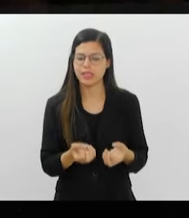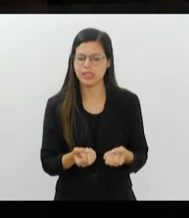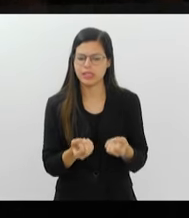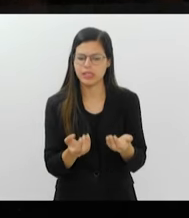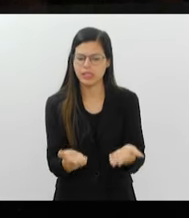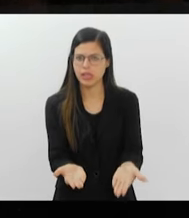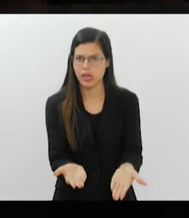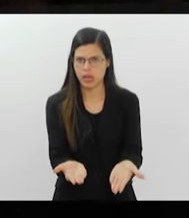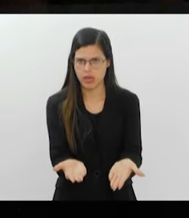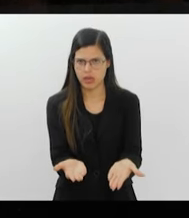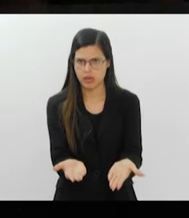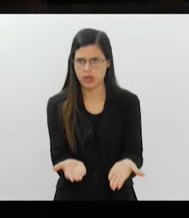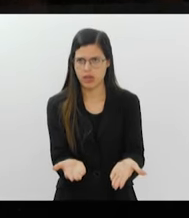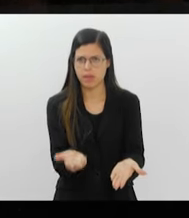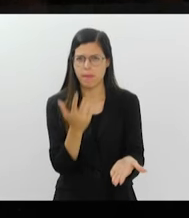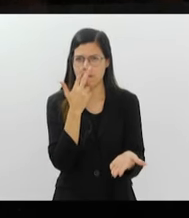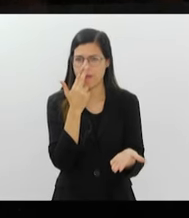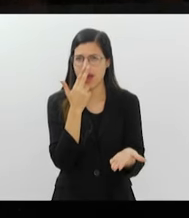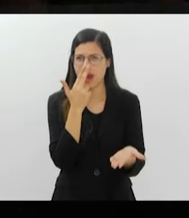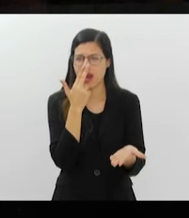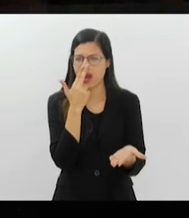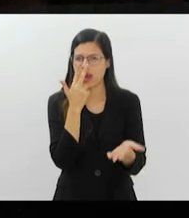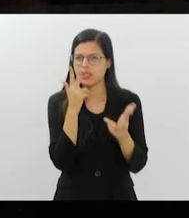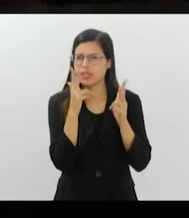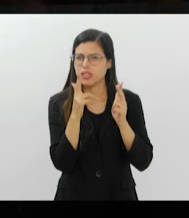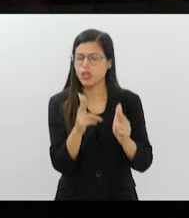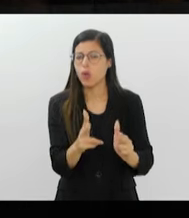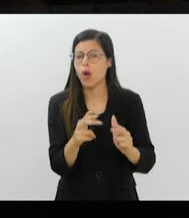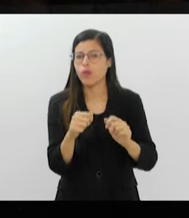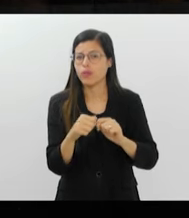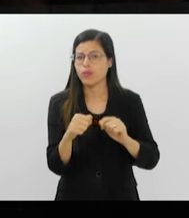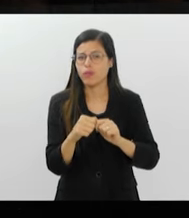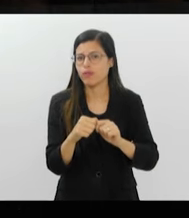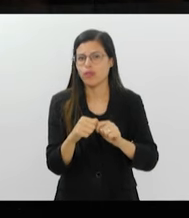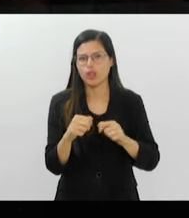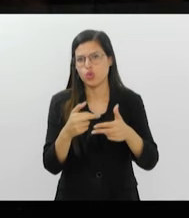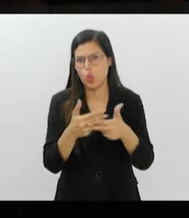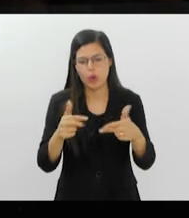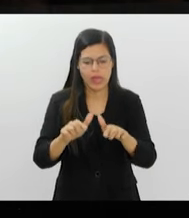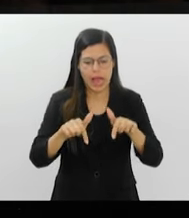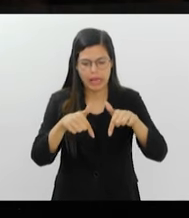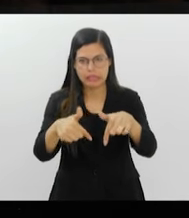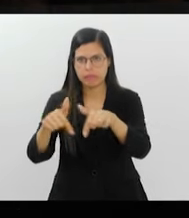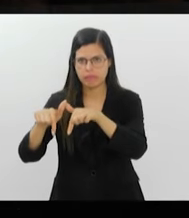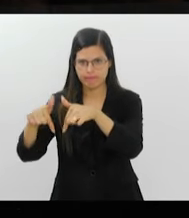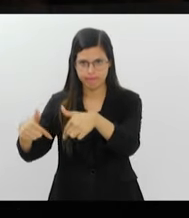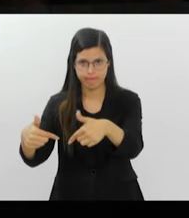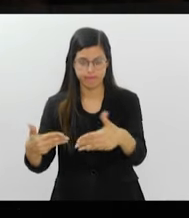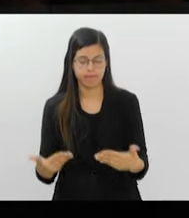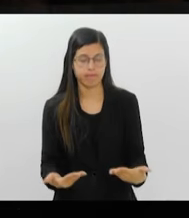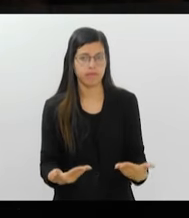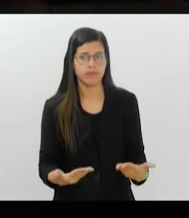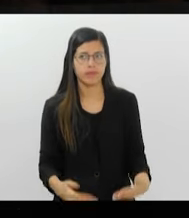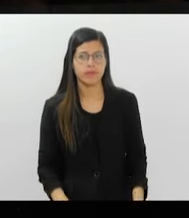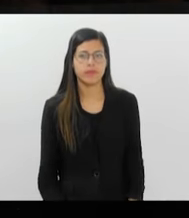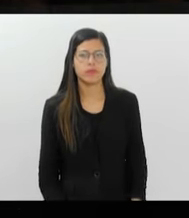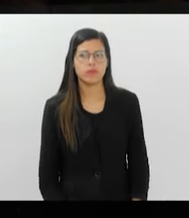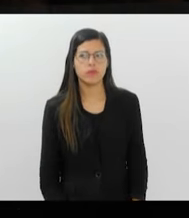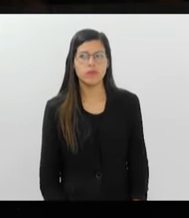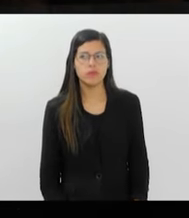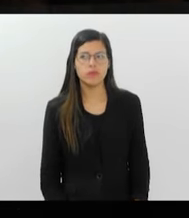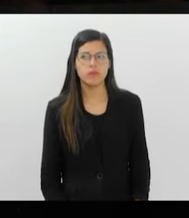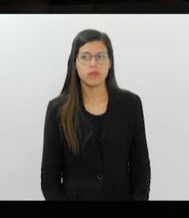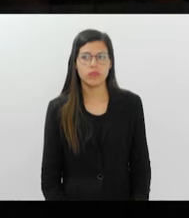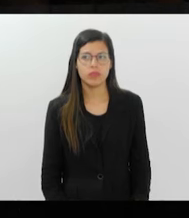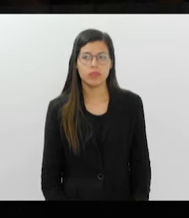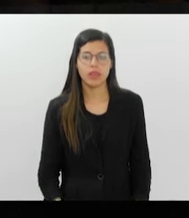Entrega está com sinônimo aí de realizações. Ora, então quem pode fazer